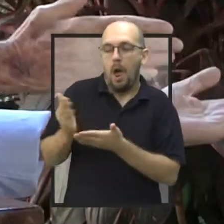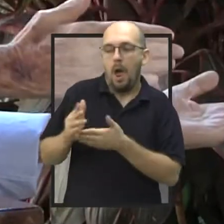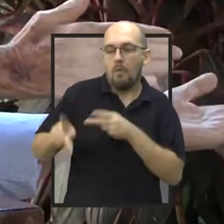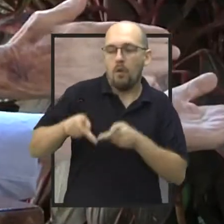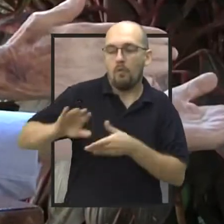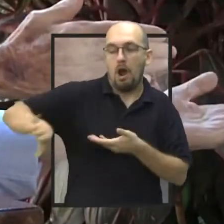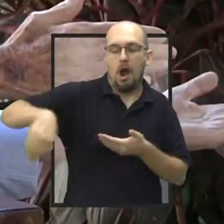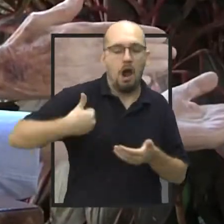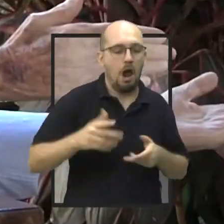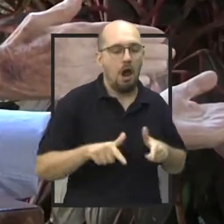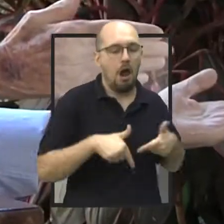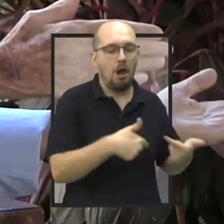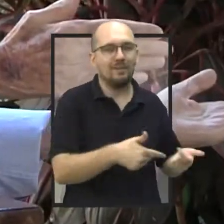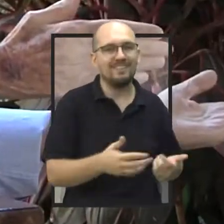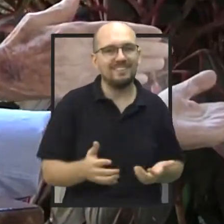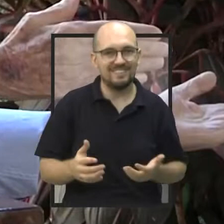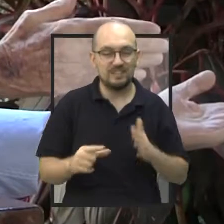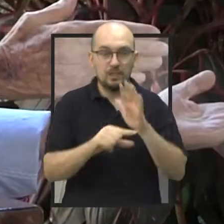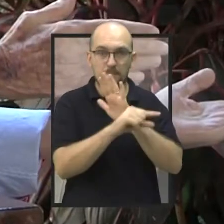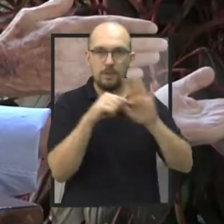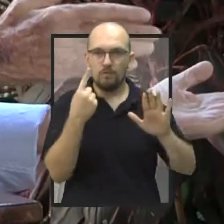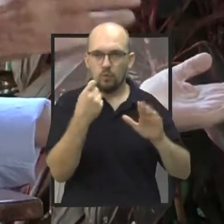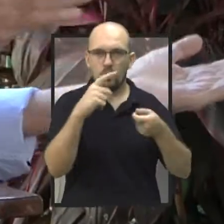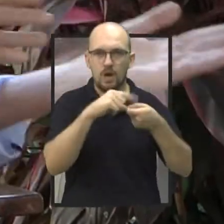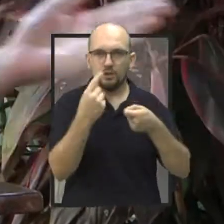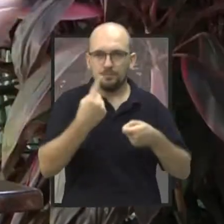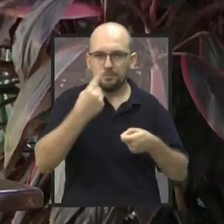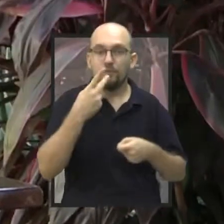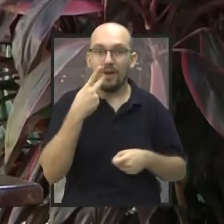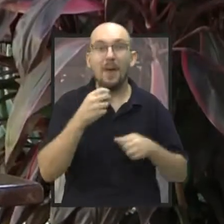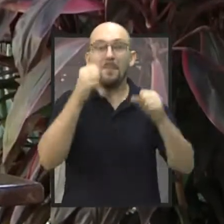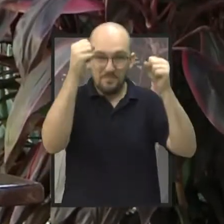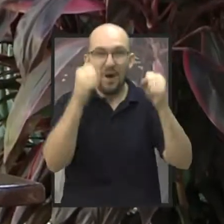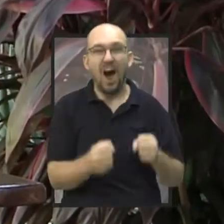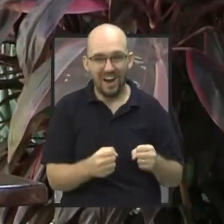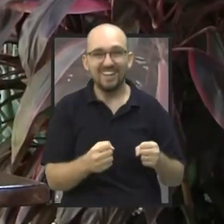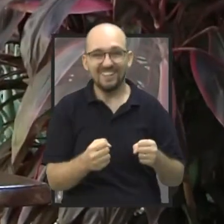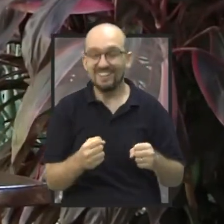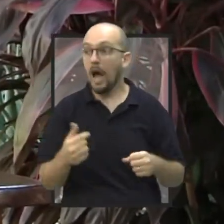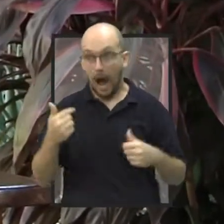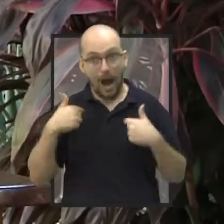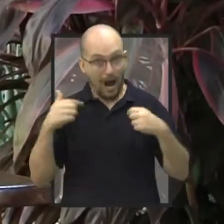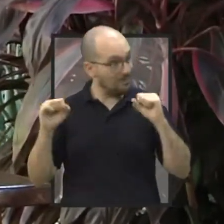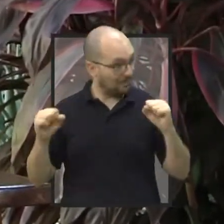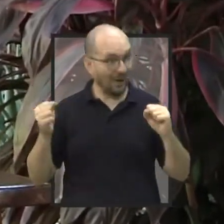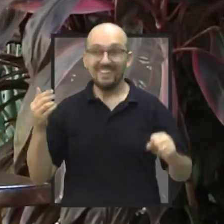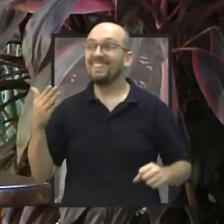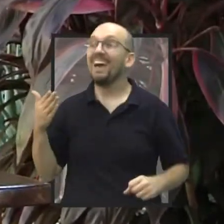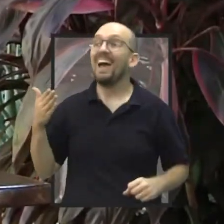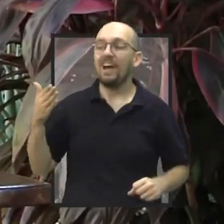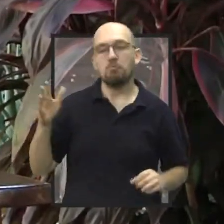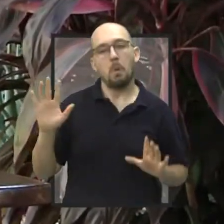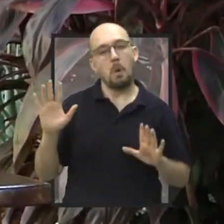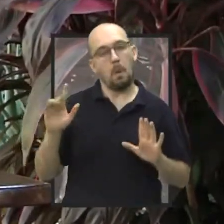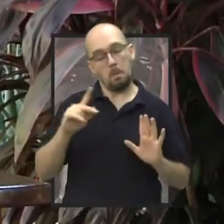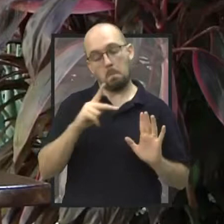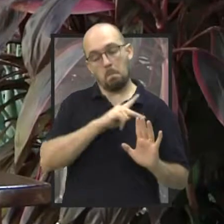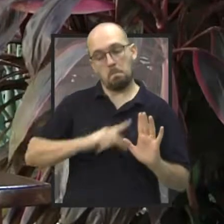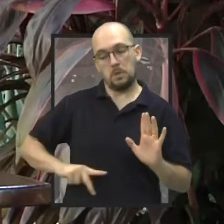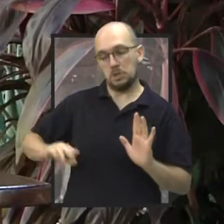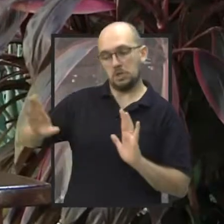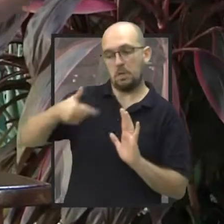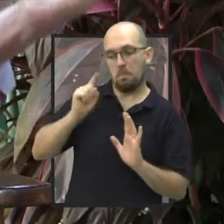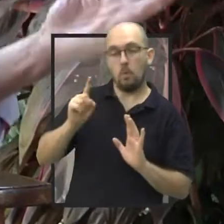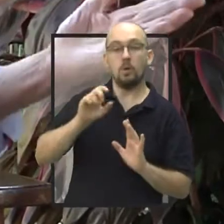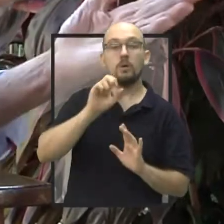O parágrafo 1 do artigo 1º, ele fala: você pode. Depois você chega lá: posso, né? Pode, desde que o presidente convoque.